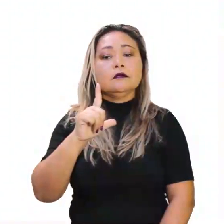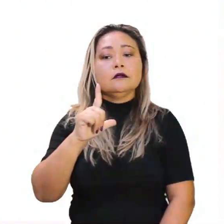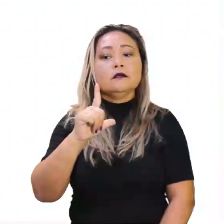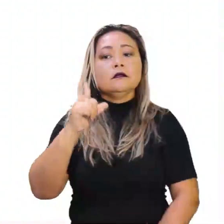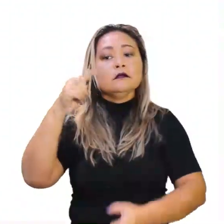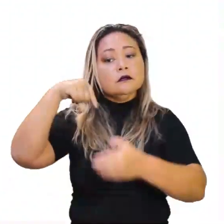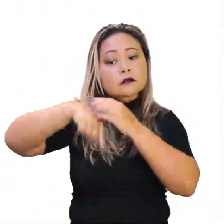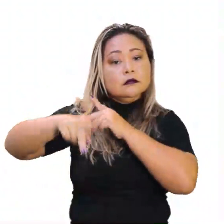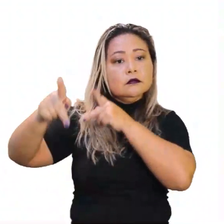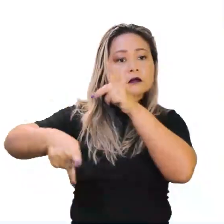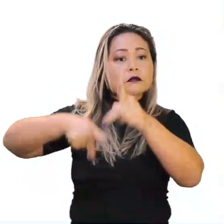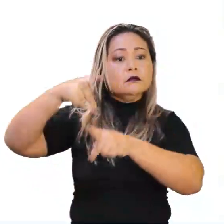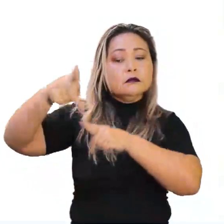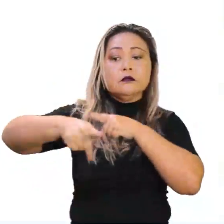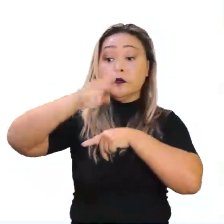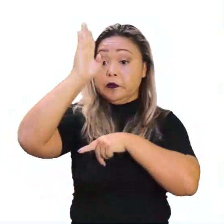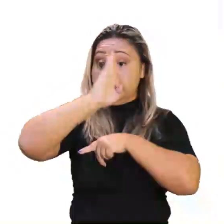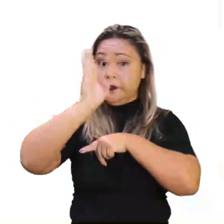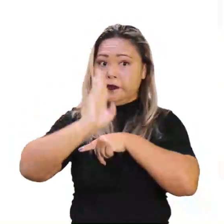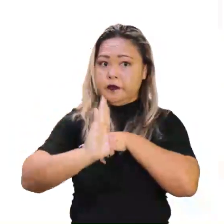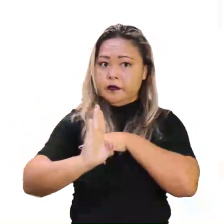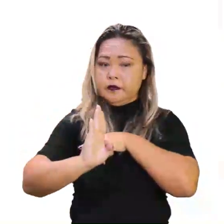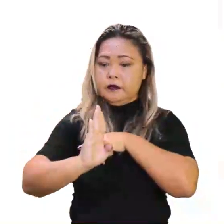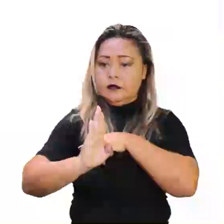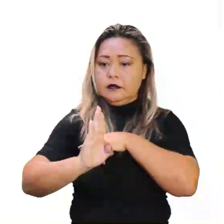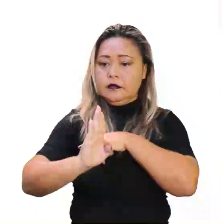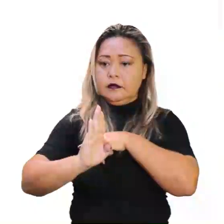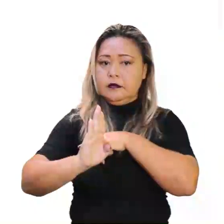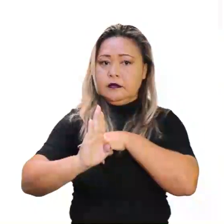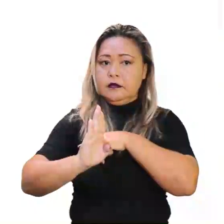na essência do povo